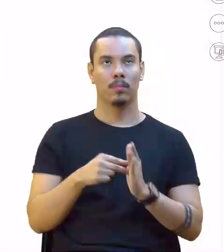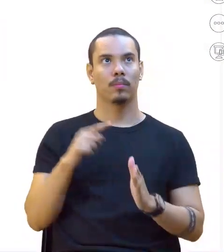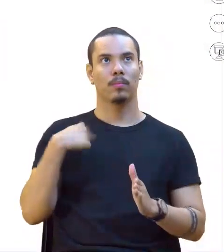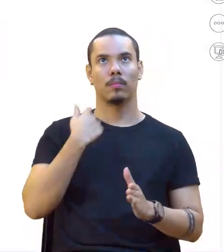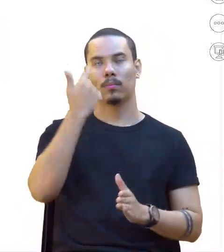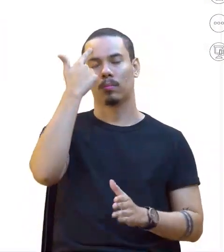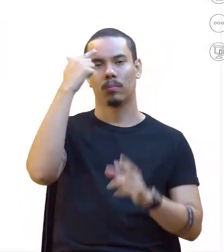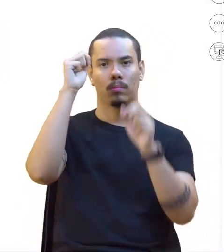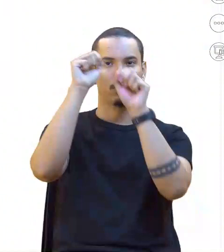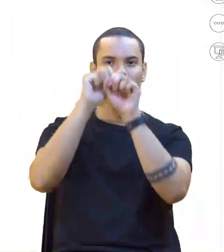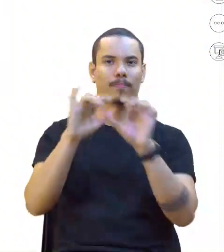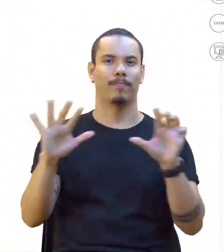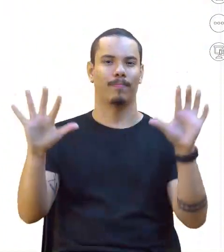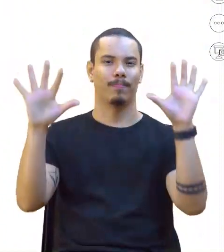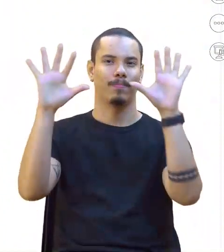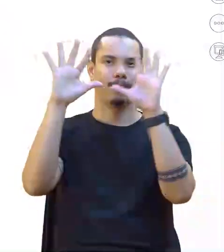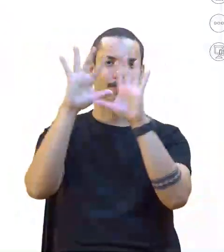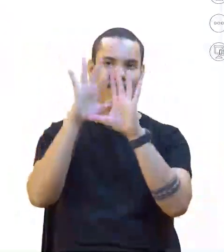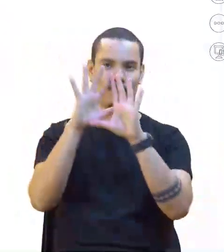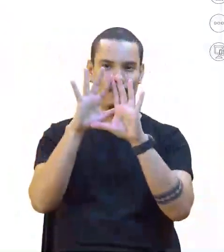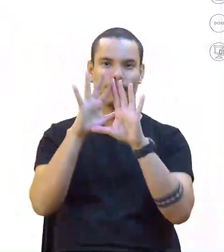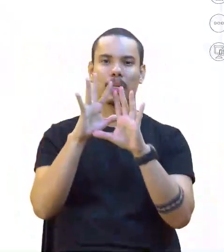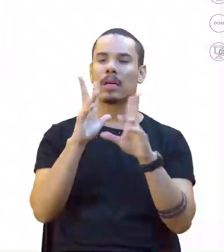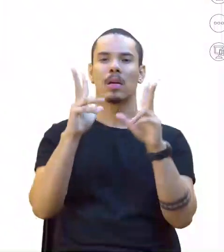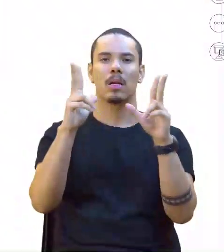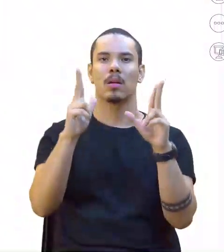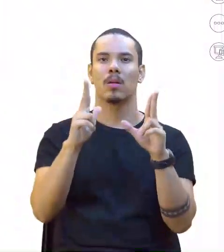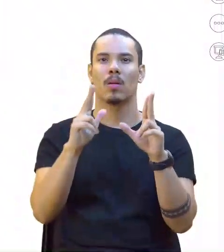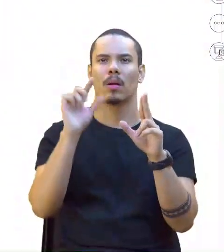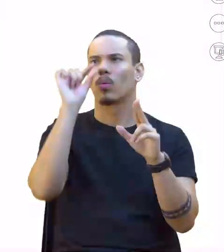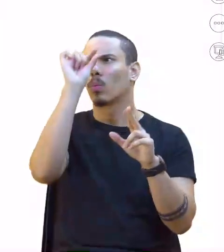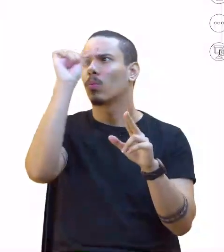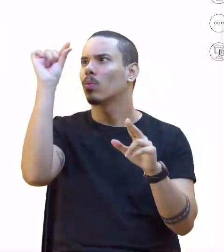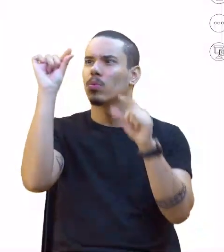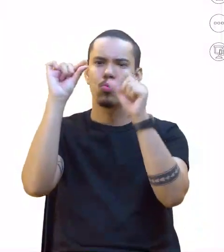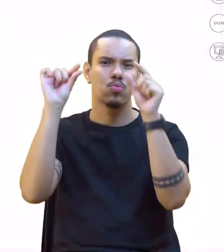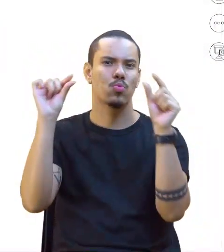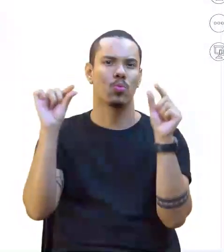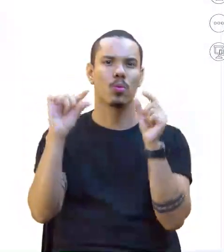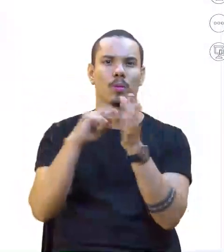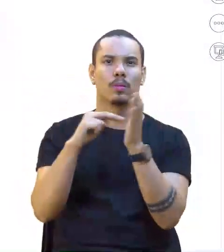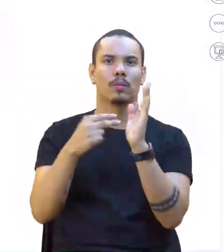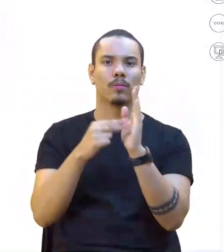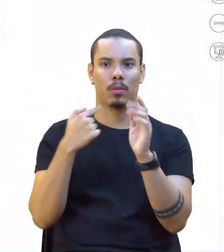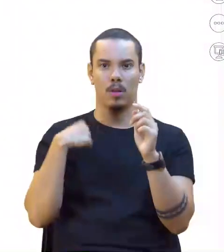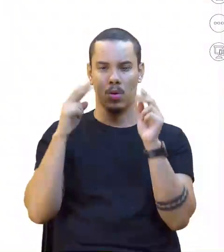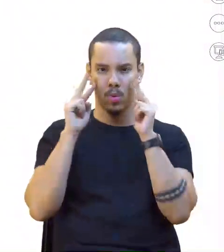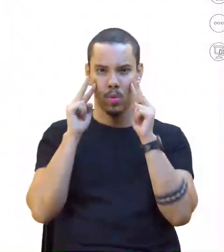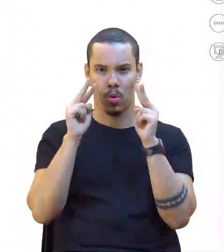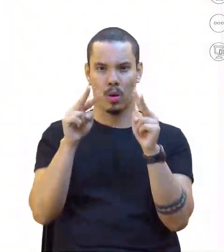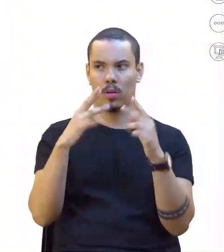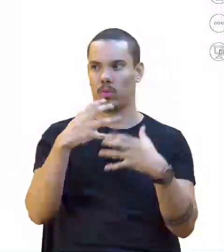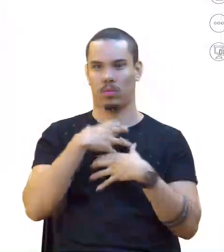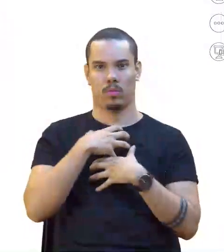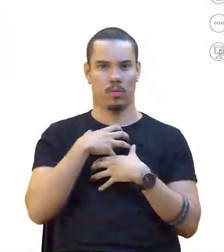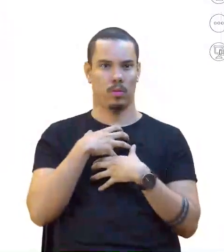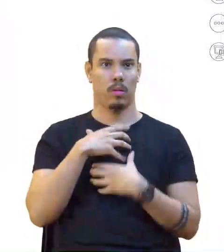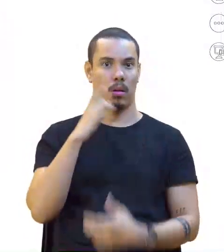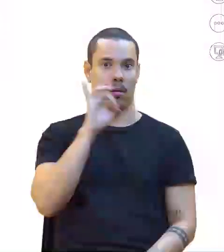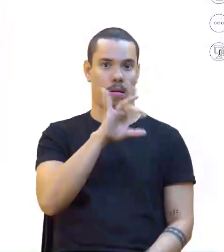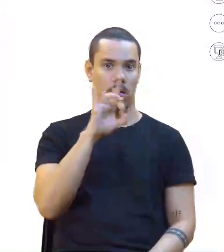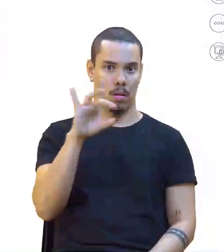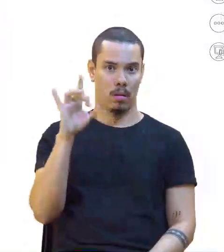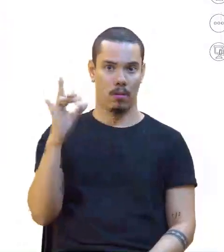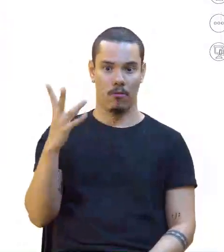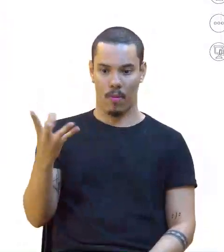gente? É uma construção. É como se fosse cada quadradinho desse montando aqui o meu olhar. Cada quadradinho vai montando o meu